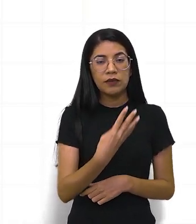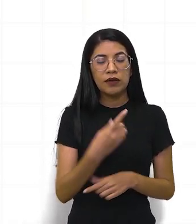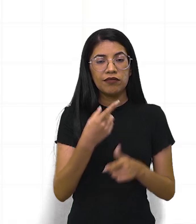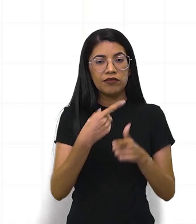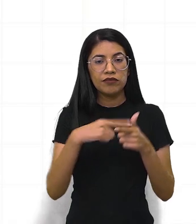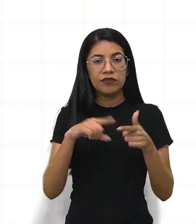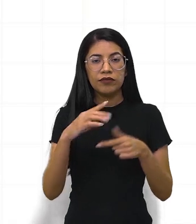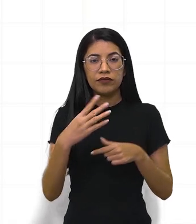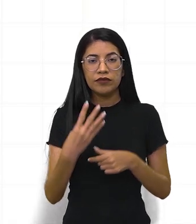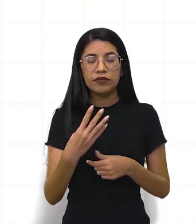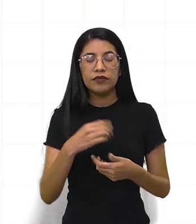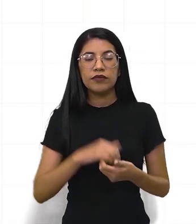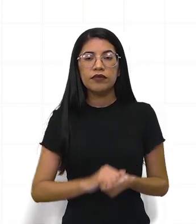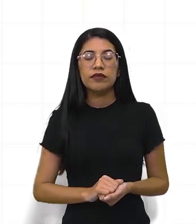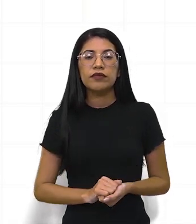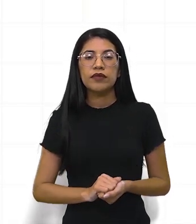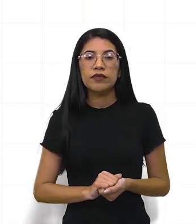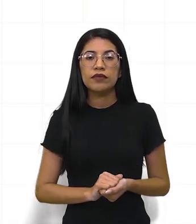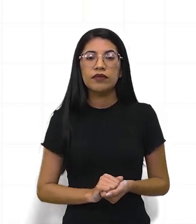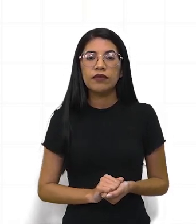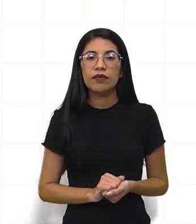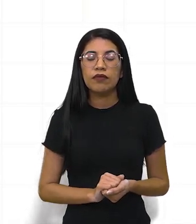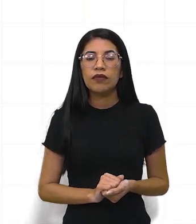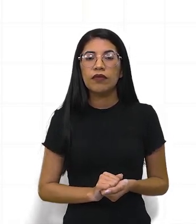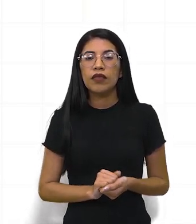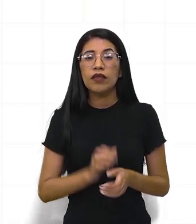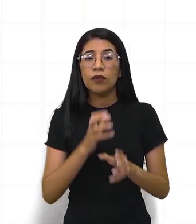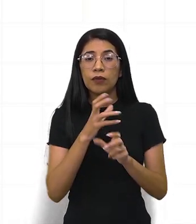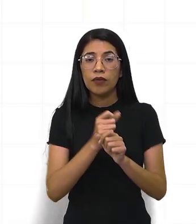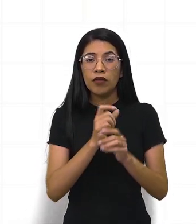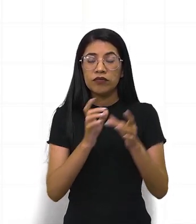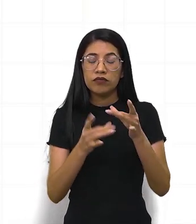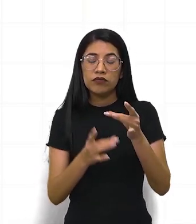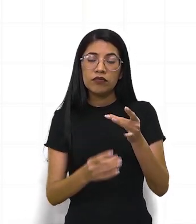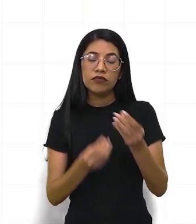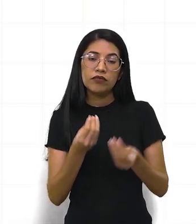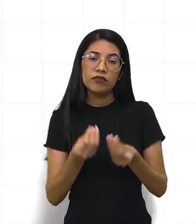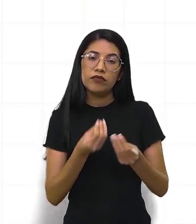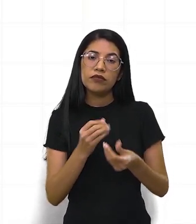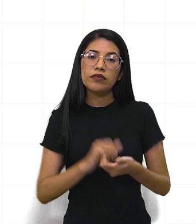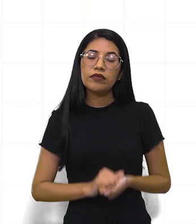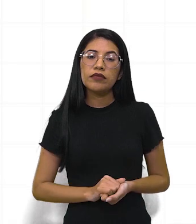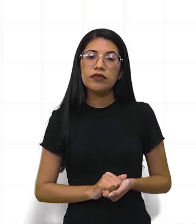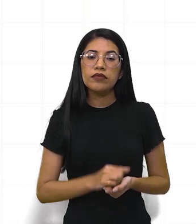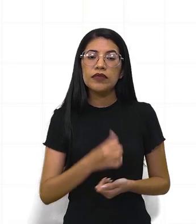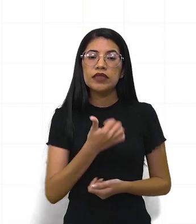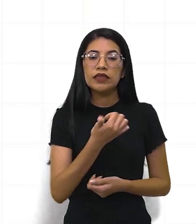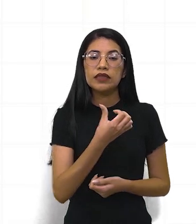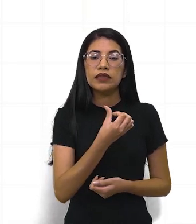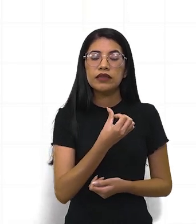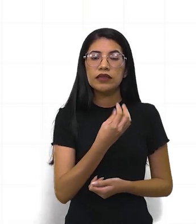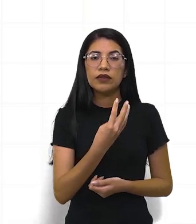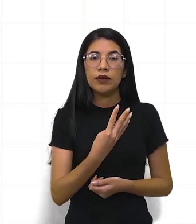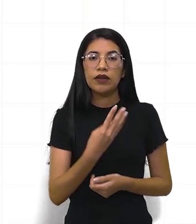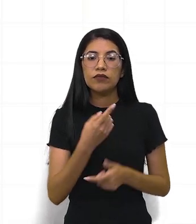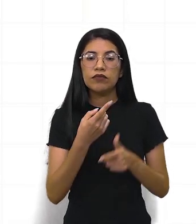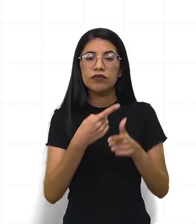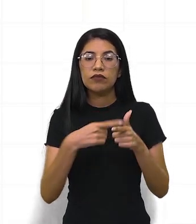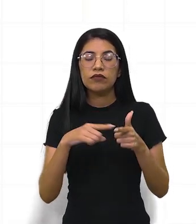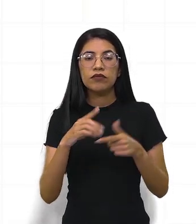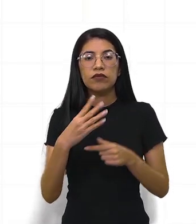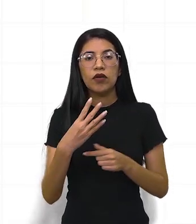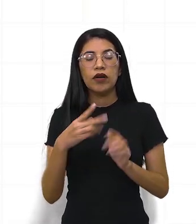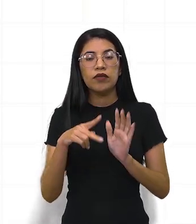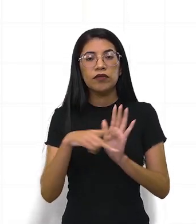4. Quanto que é 164 dividido por 4? Isso é igual a 41.